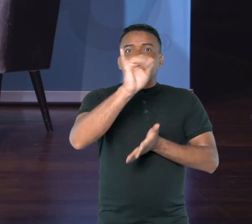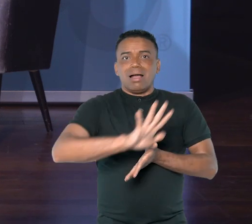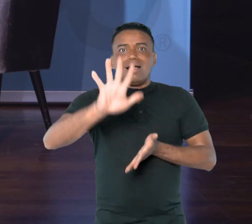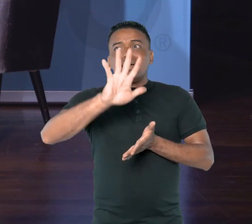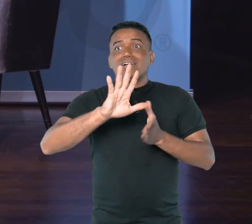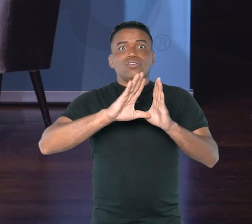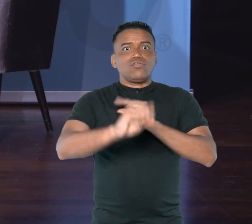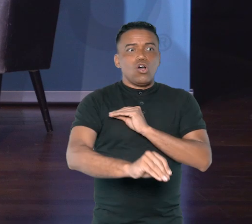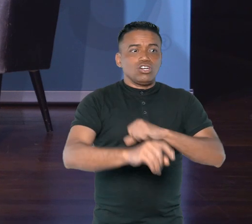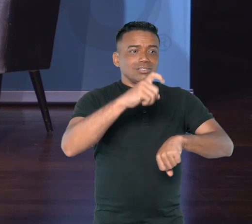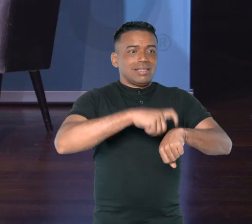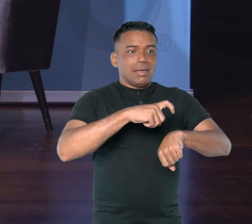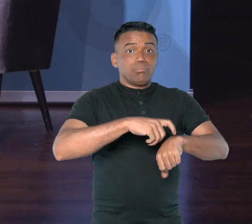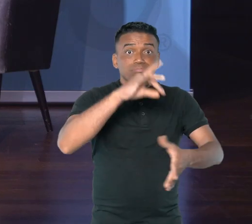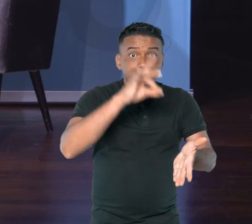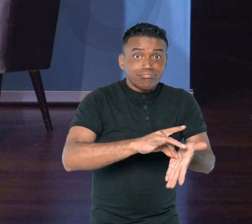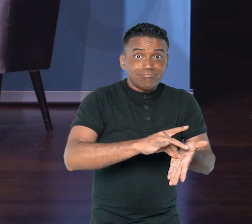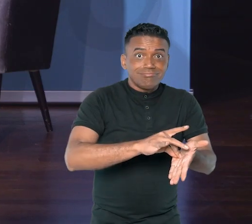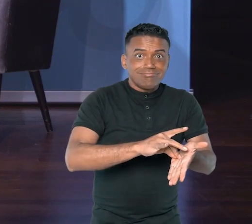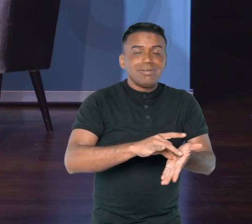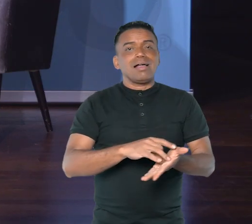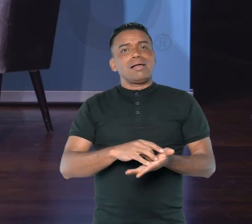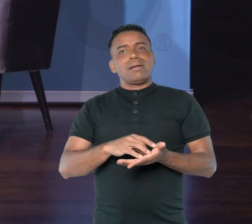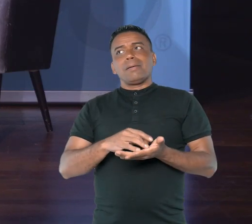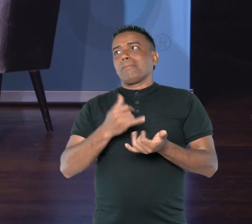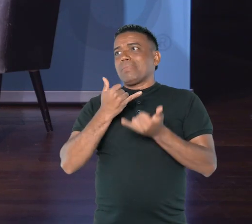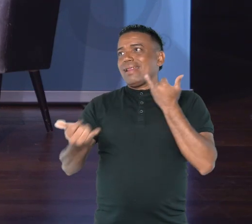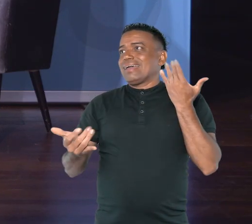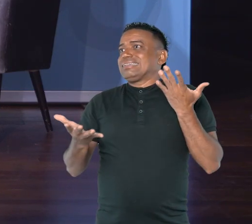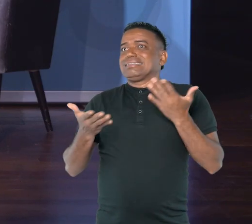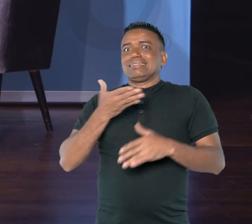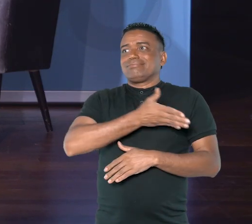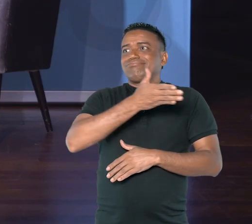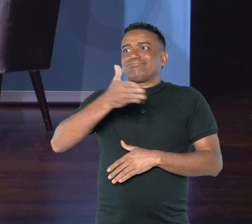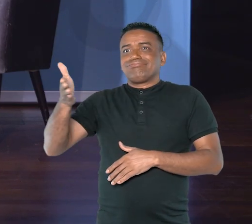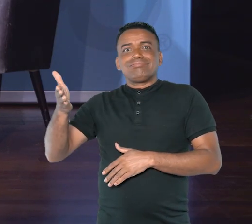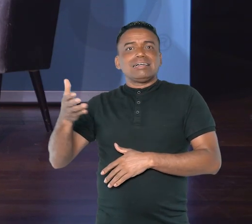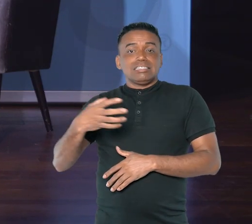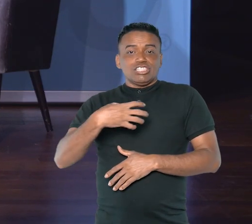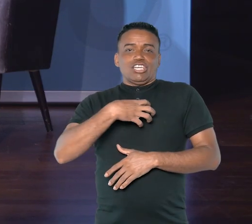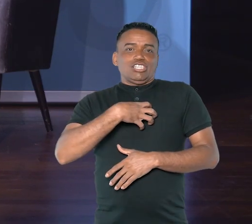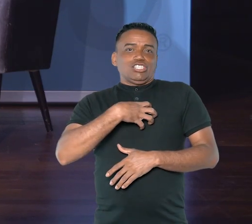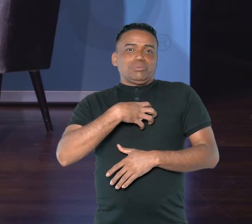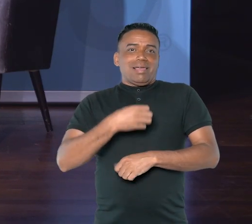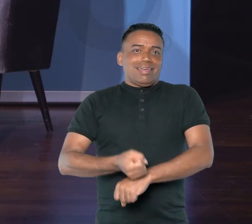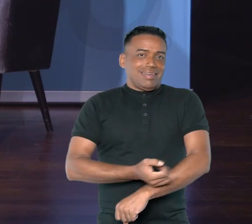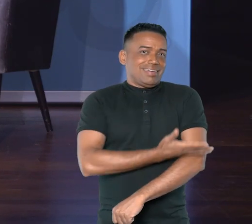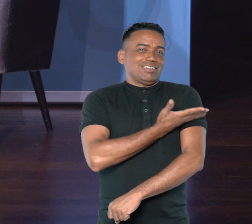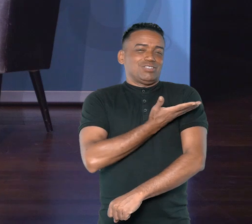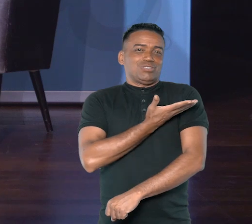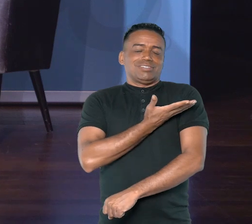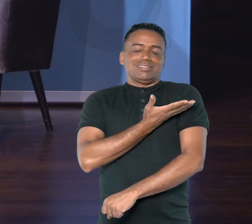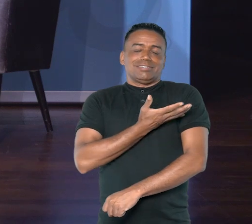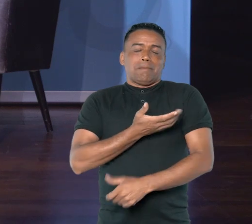do espaço-tempo real, são muito mais expedições pelos domínios dos sentimentos. Então, acho que